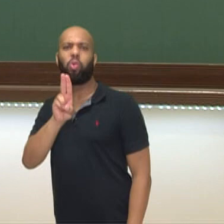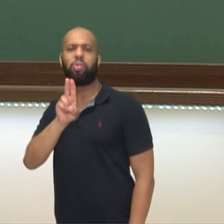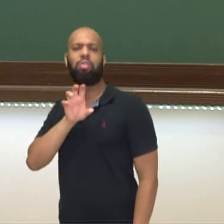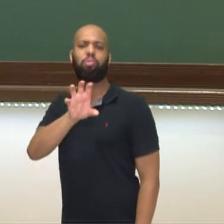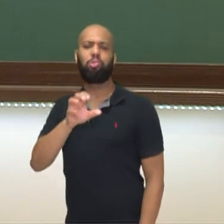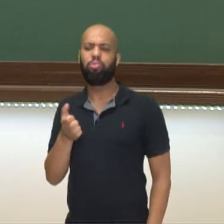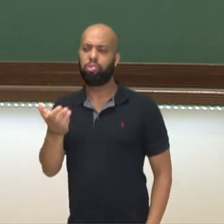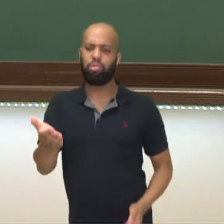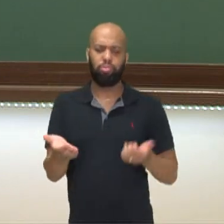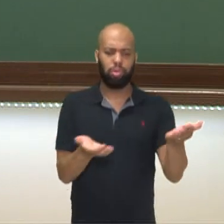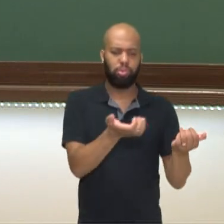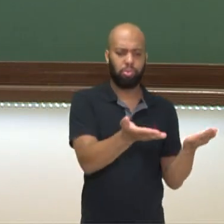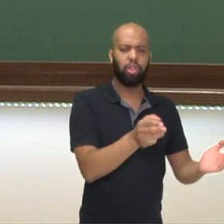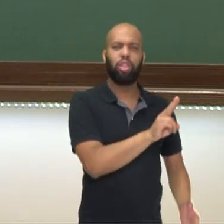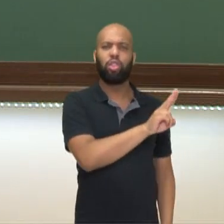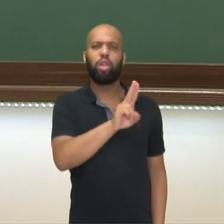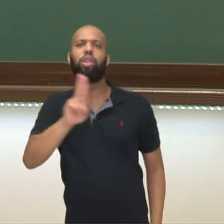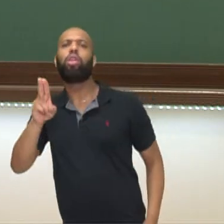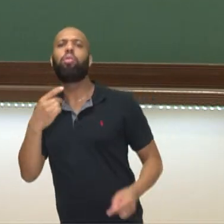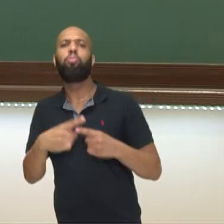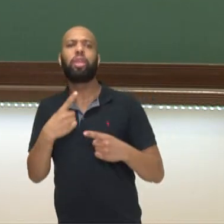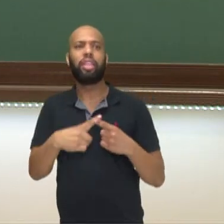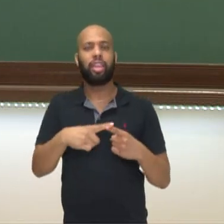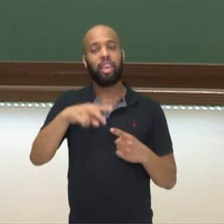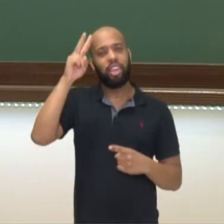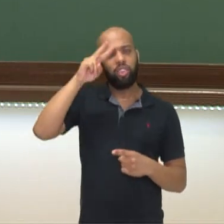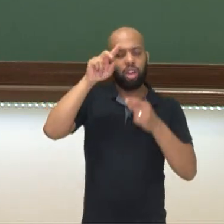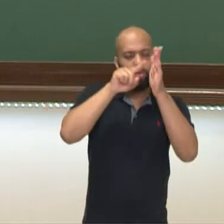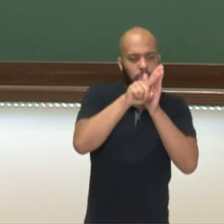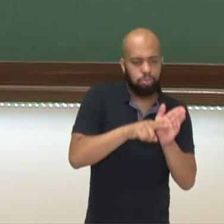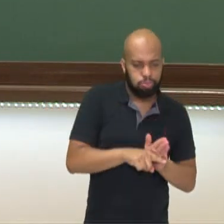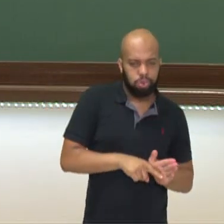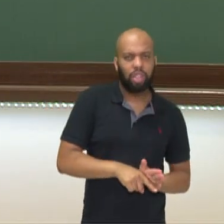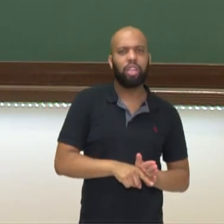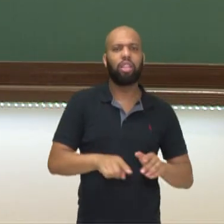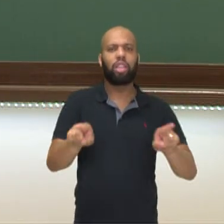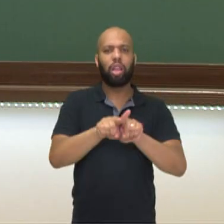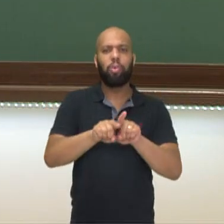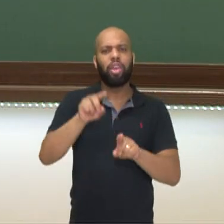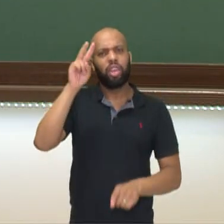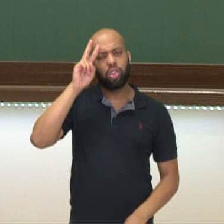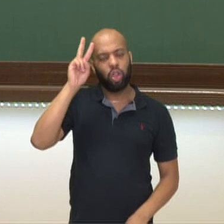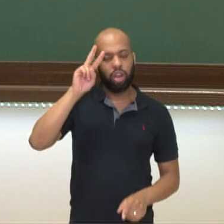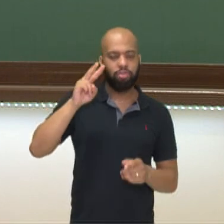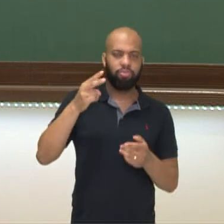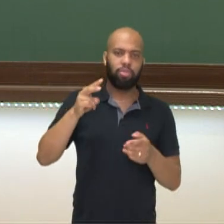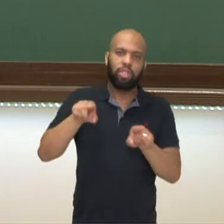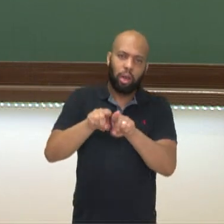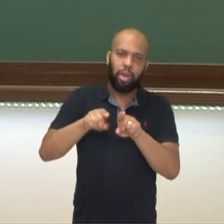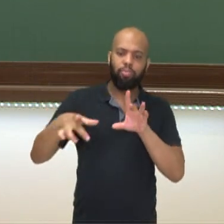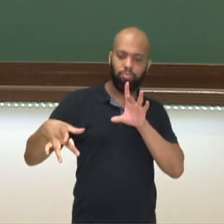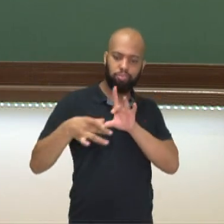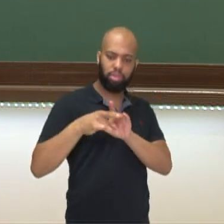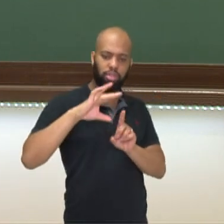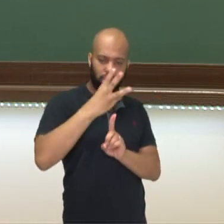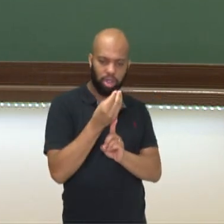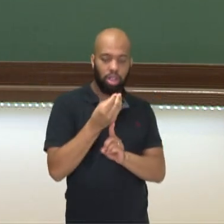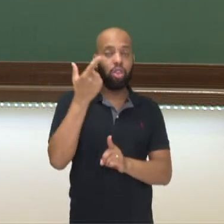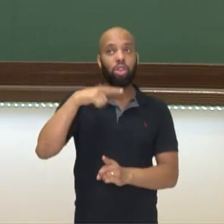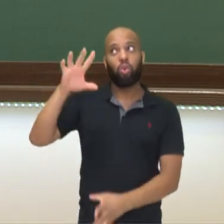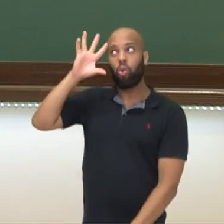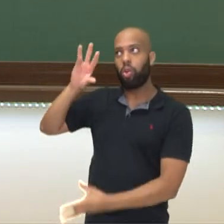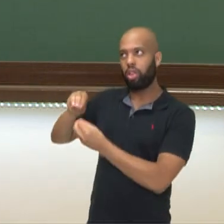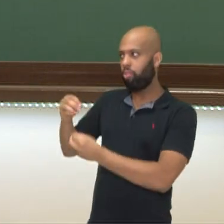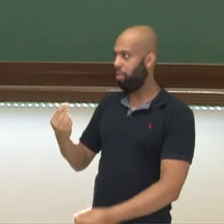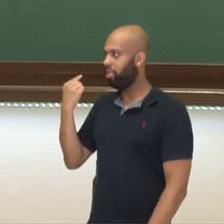os historiadores colocam nome nessas coisas, historiadores de arte, historiadores gerais, para facilitar a nossa compreensão do passado,